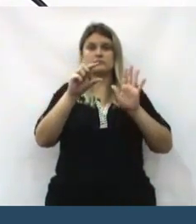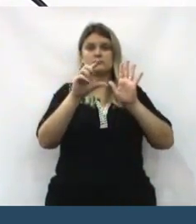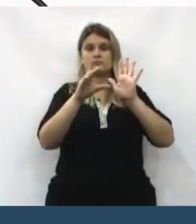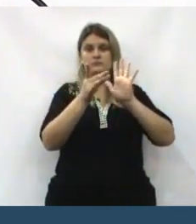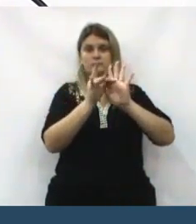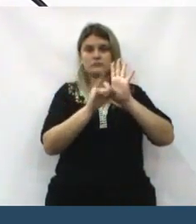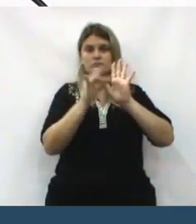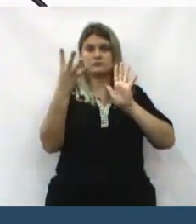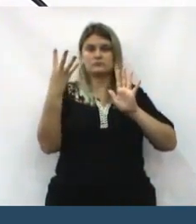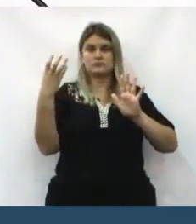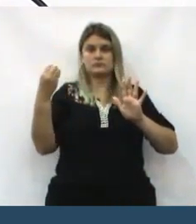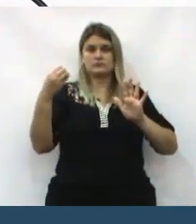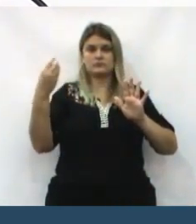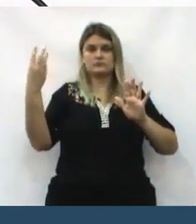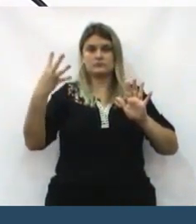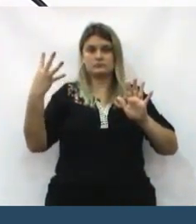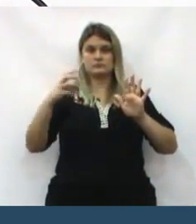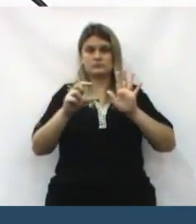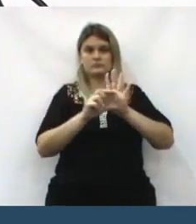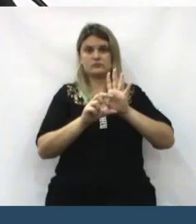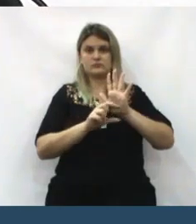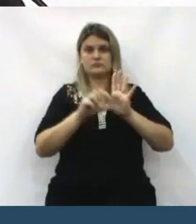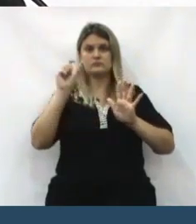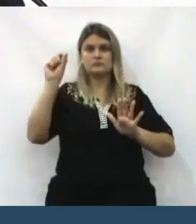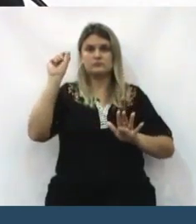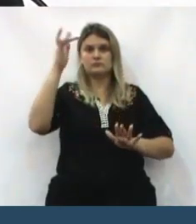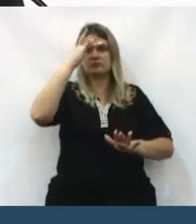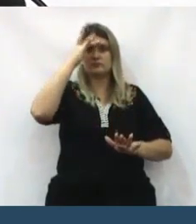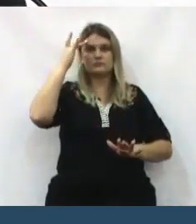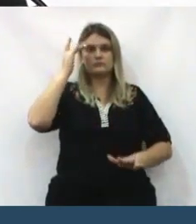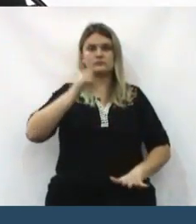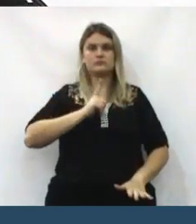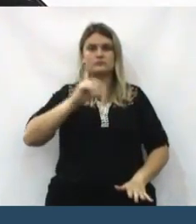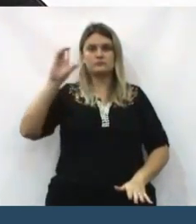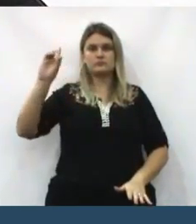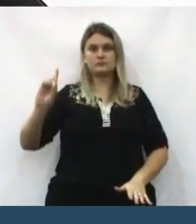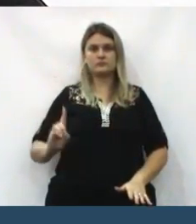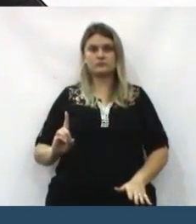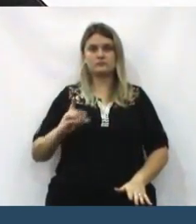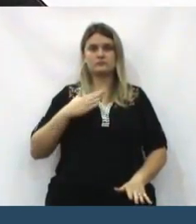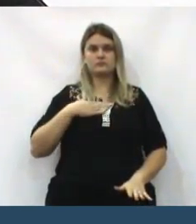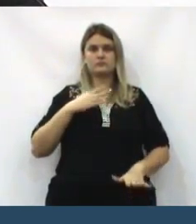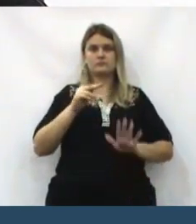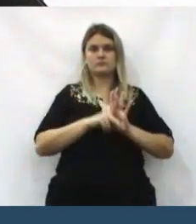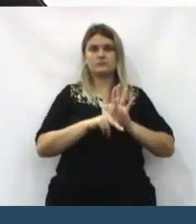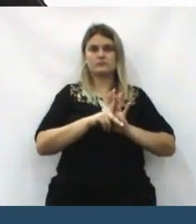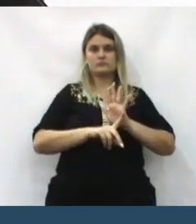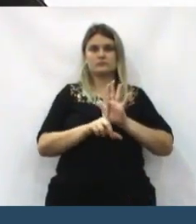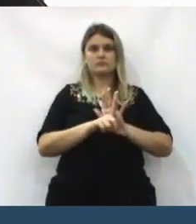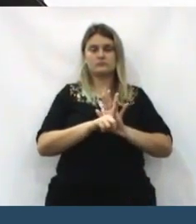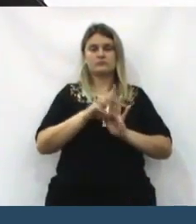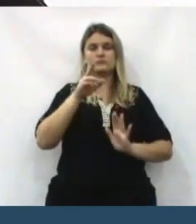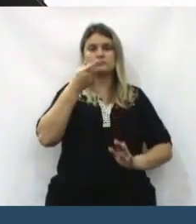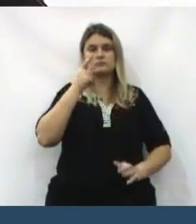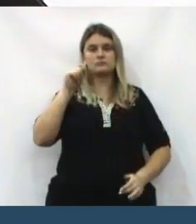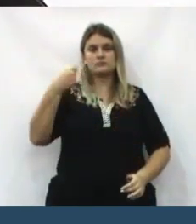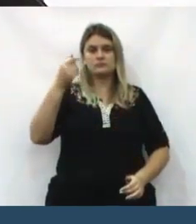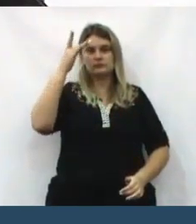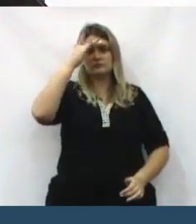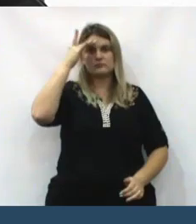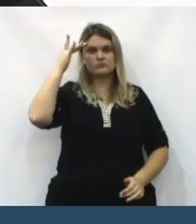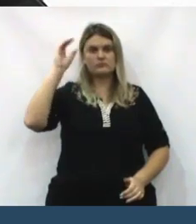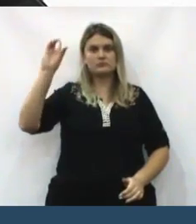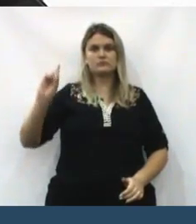40, parágrafo 4º. Portadores de deficiência. Meu projeto de lei trata